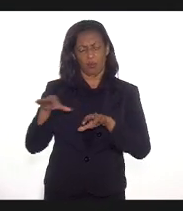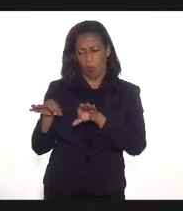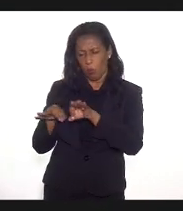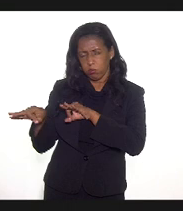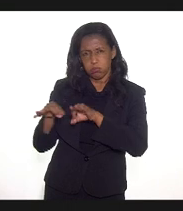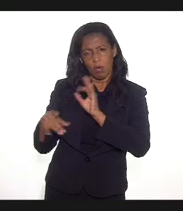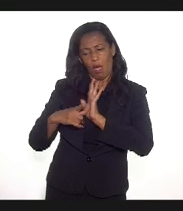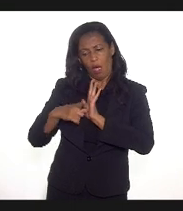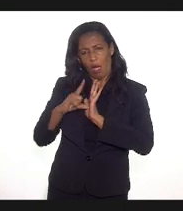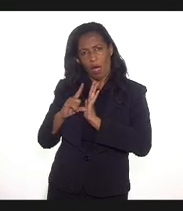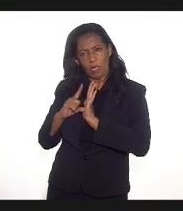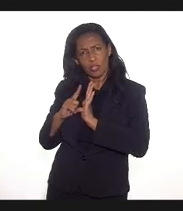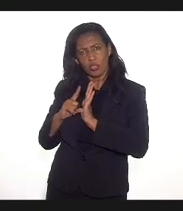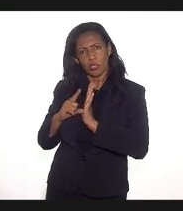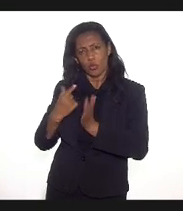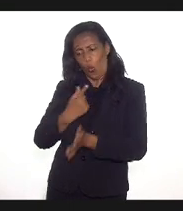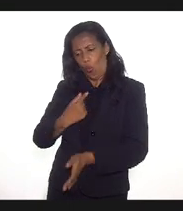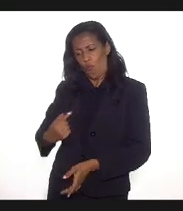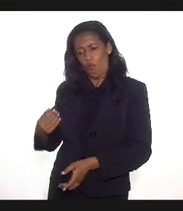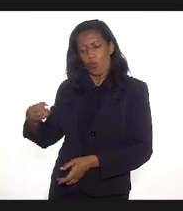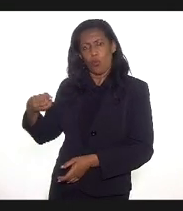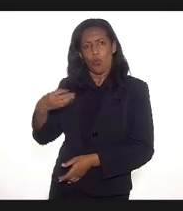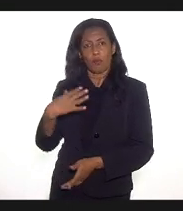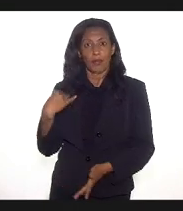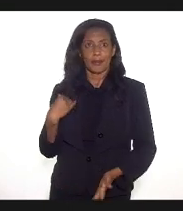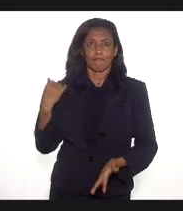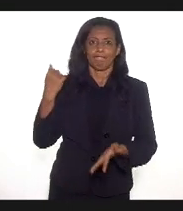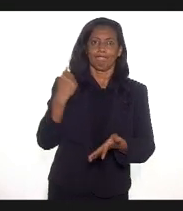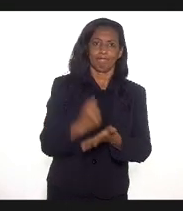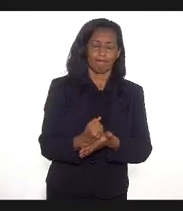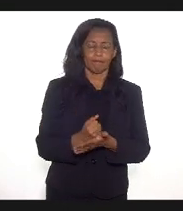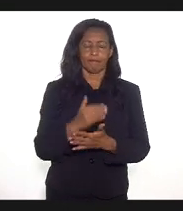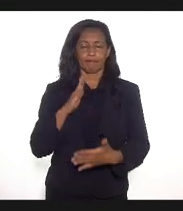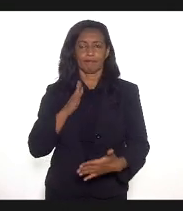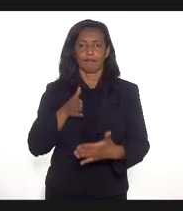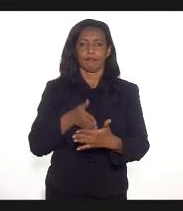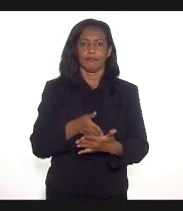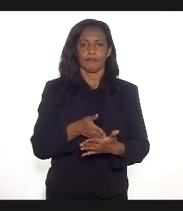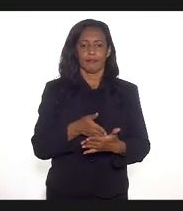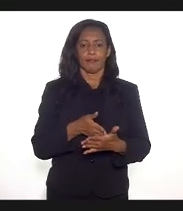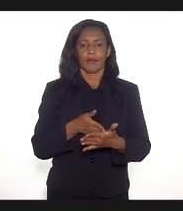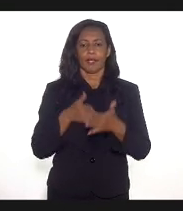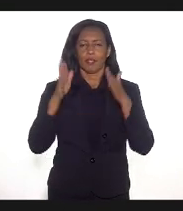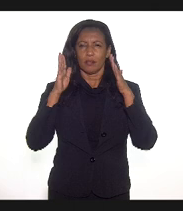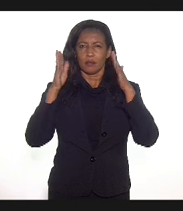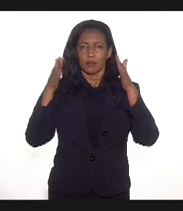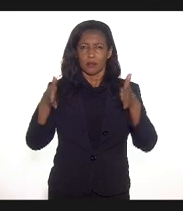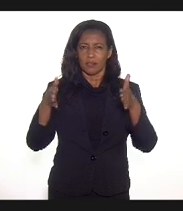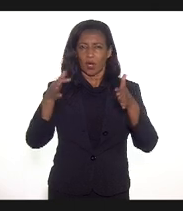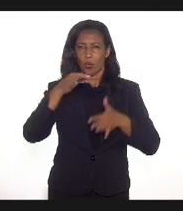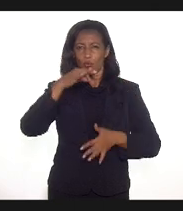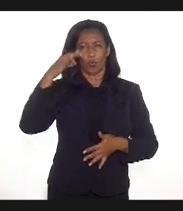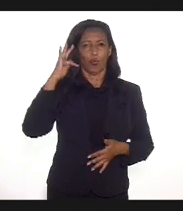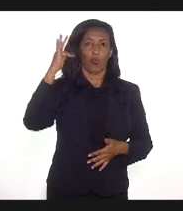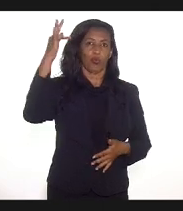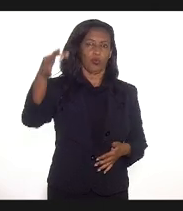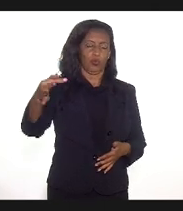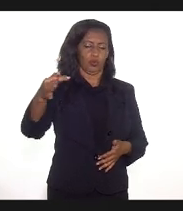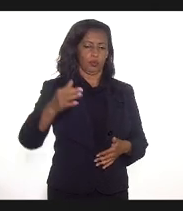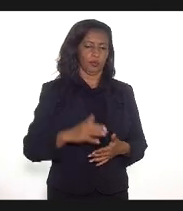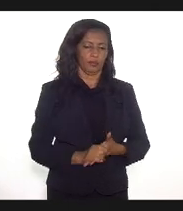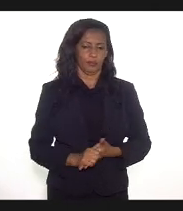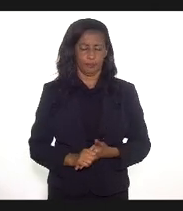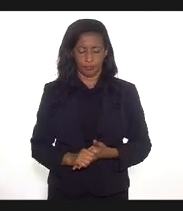Estado, e isso impacta diretamente nas perspectivas que a gente possa ter. Nós